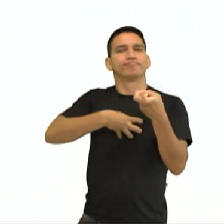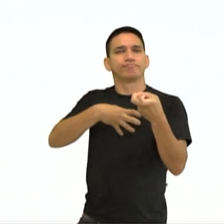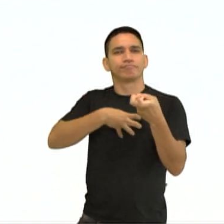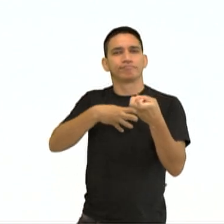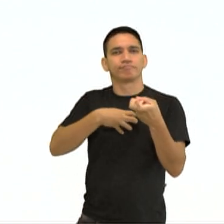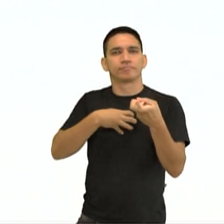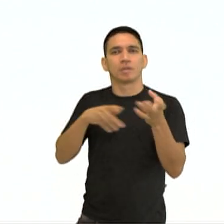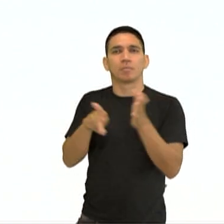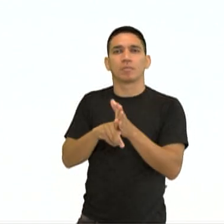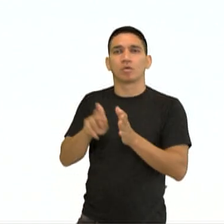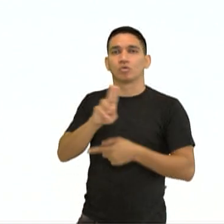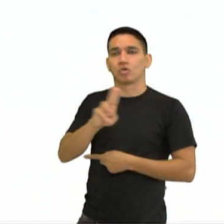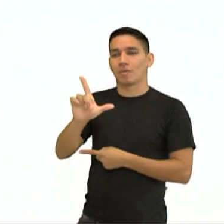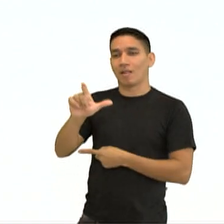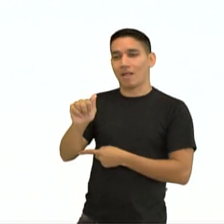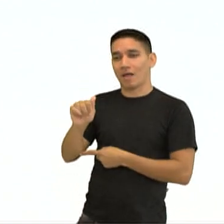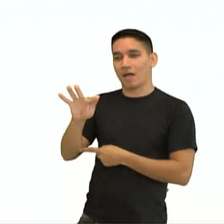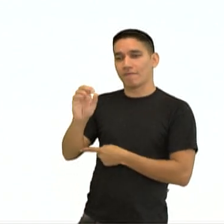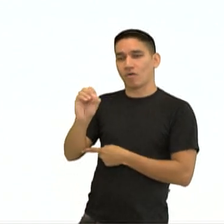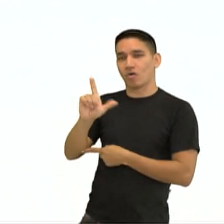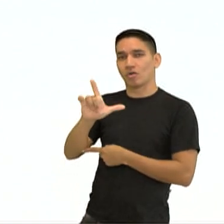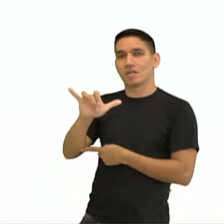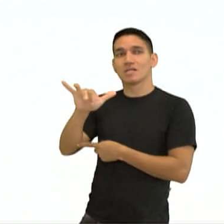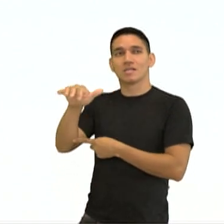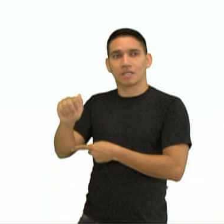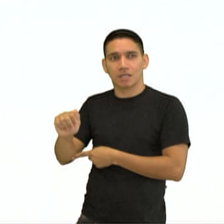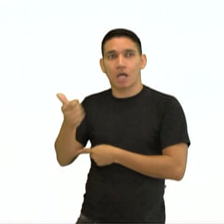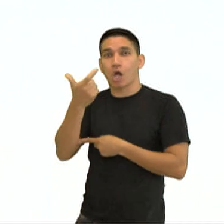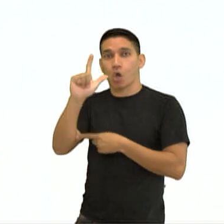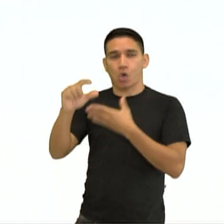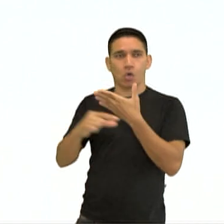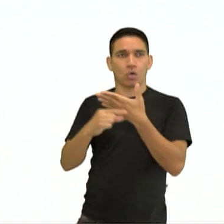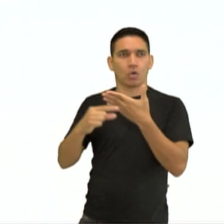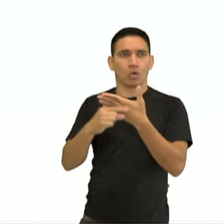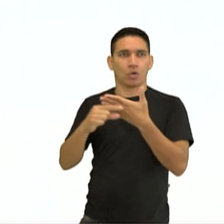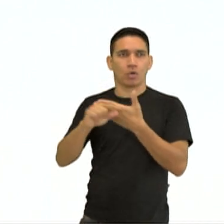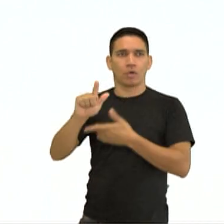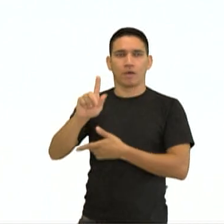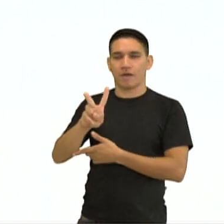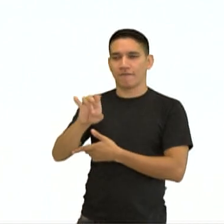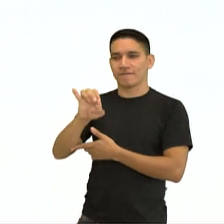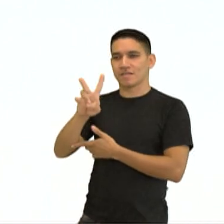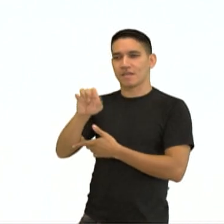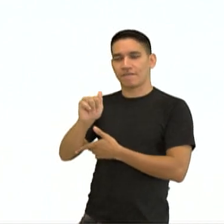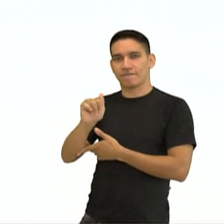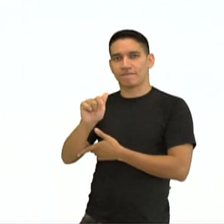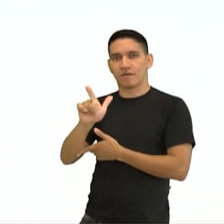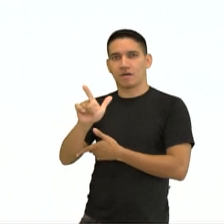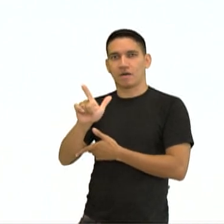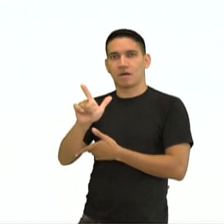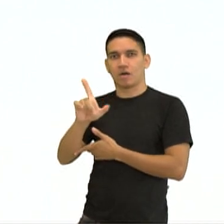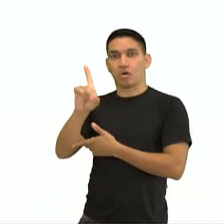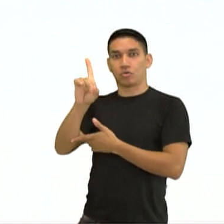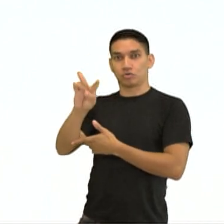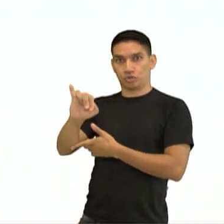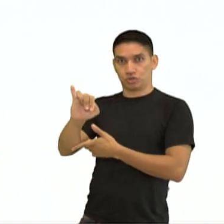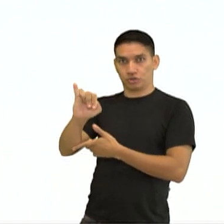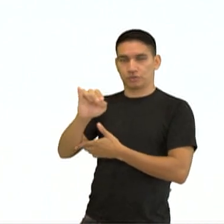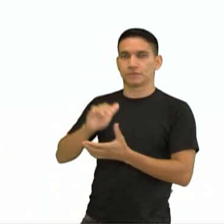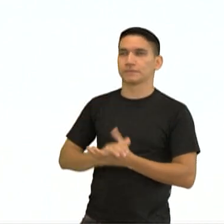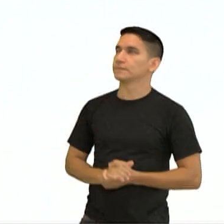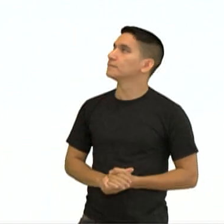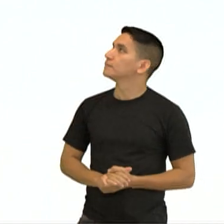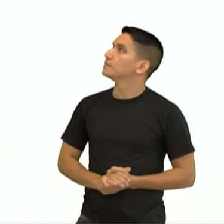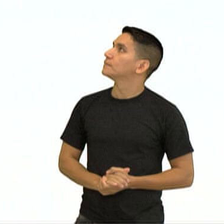La Folia do nosso outro grande gênio barroco, chamado Antonio